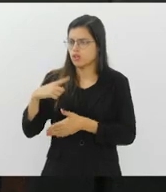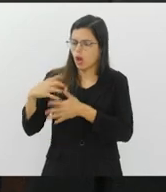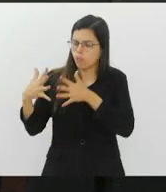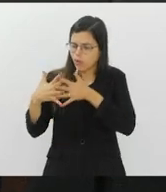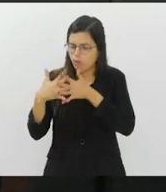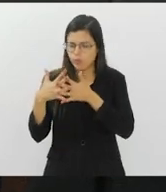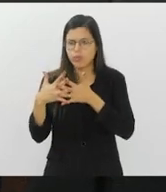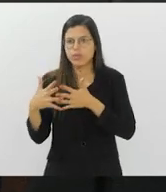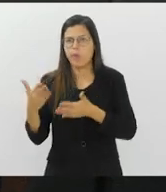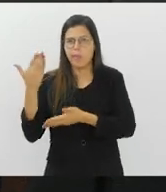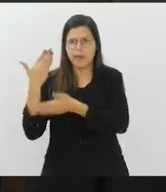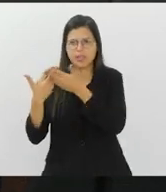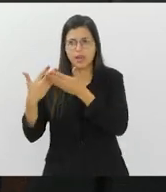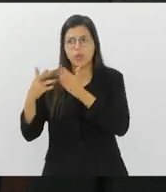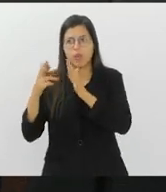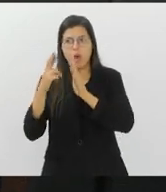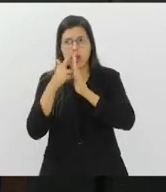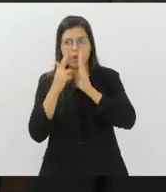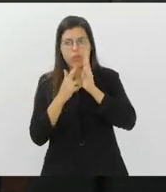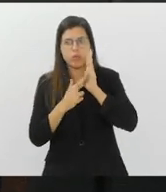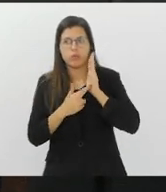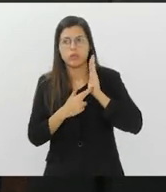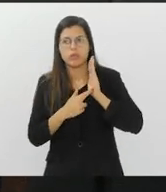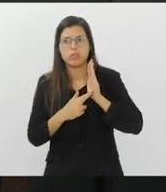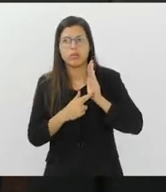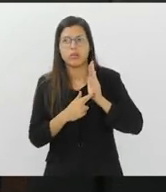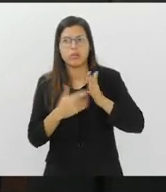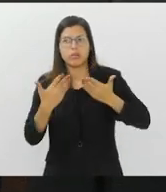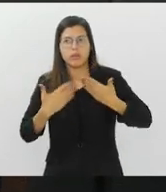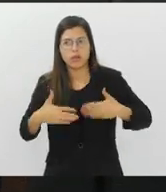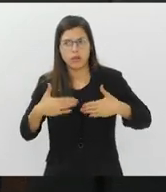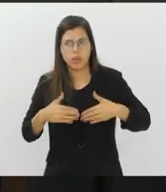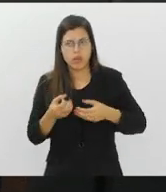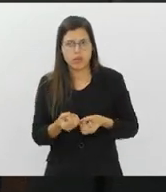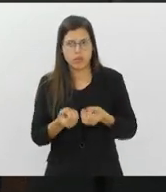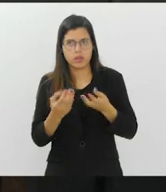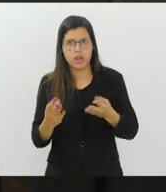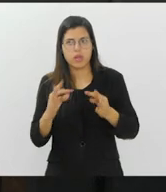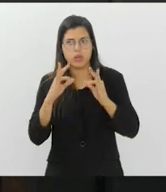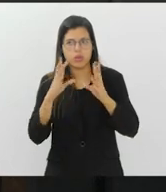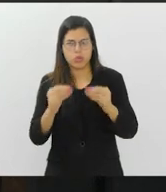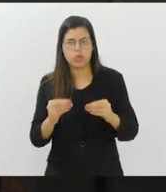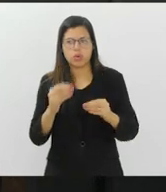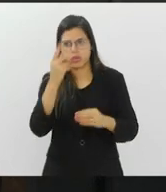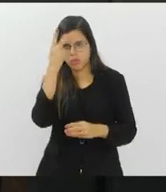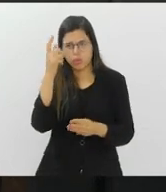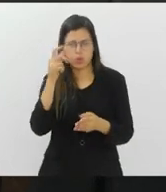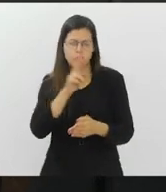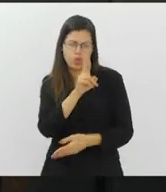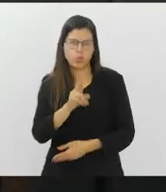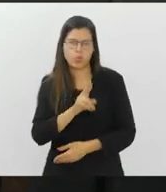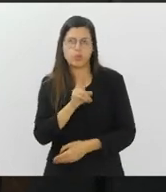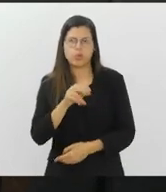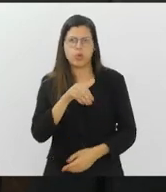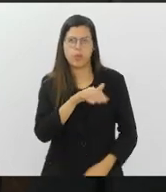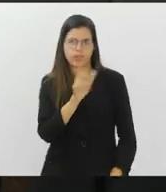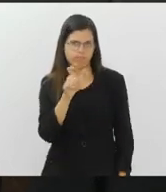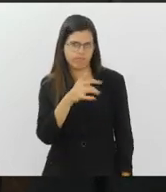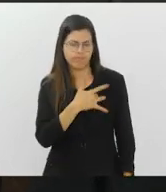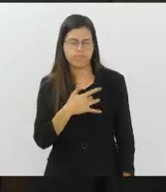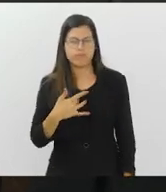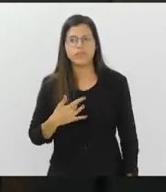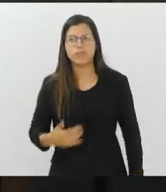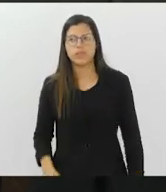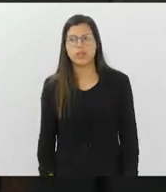a regulação veio exatamente para dar essa tranquilidade para todos os beneficiários do setor. Com relação à vedação